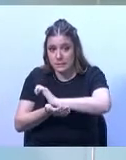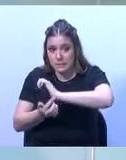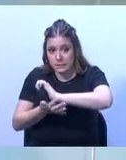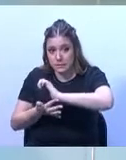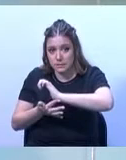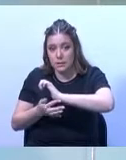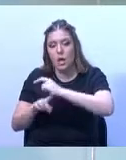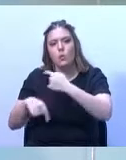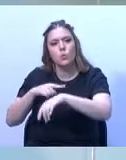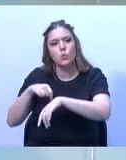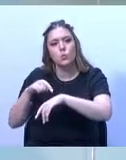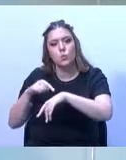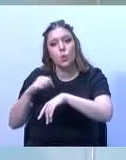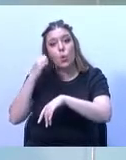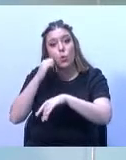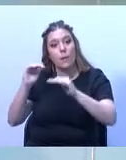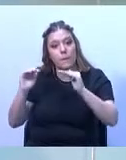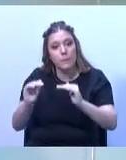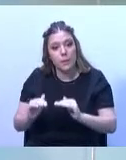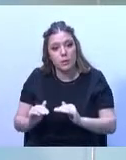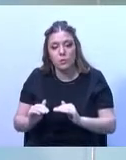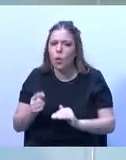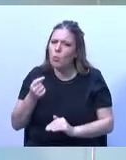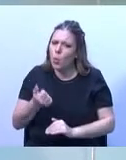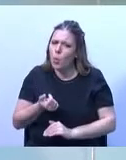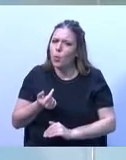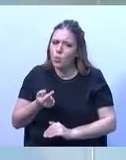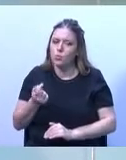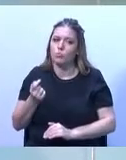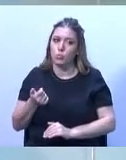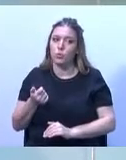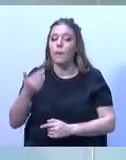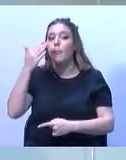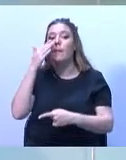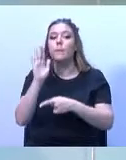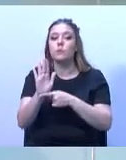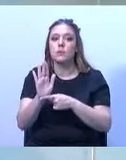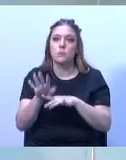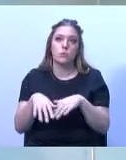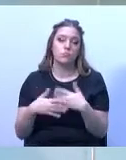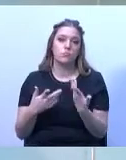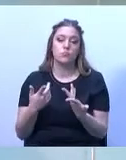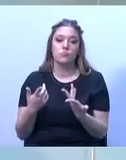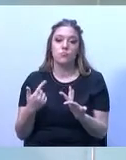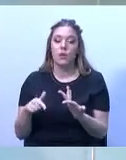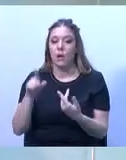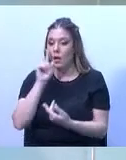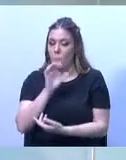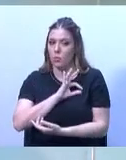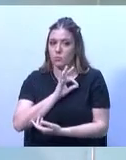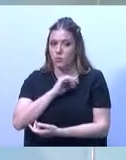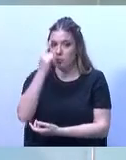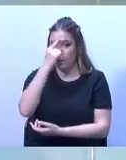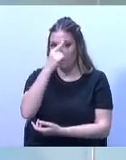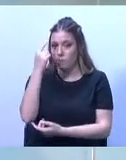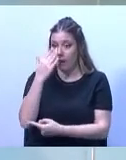do tempo, vai diminuindo a dor, correto? Pouco. Eu, por exemplo, tenho aqui uma senhora que é